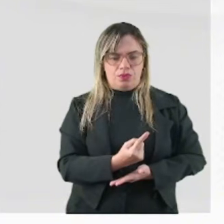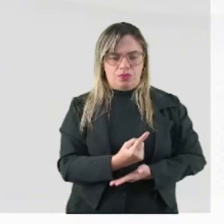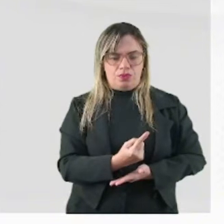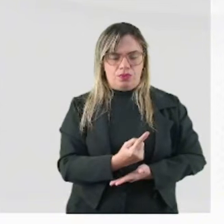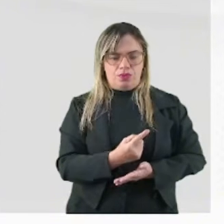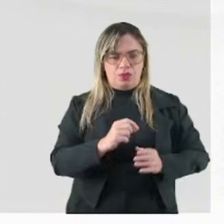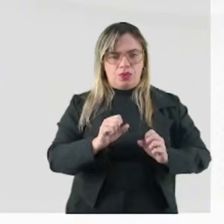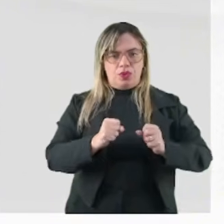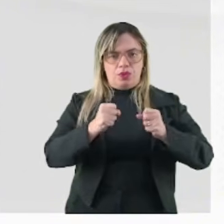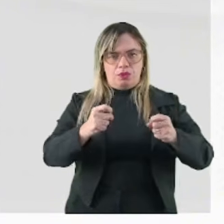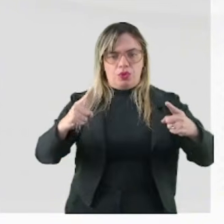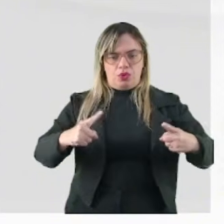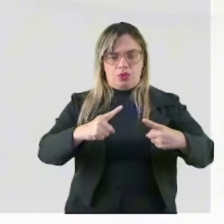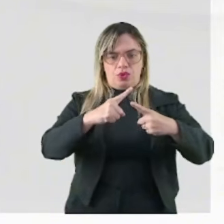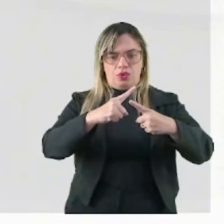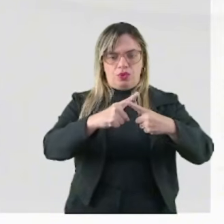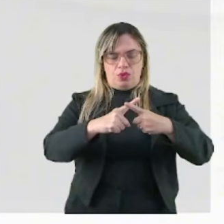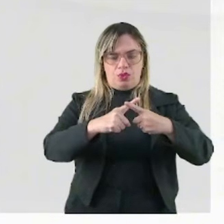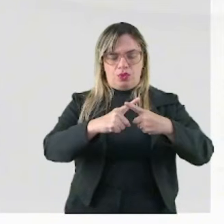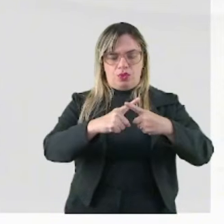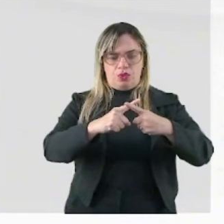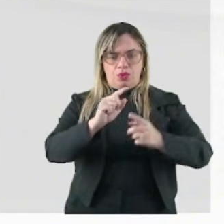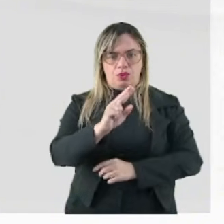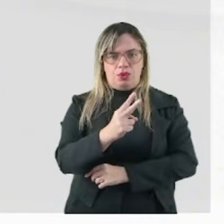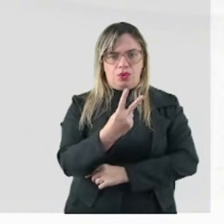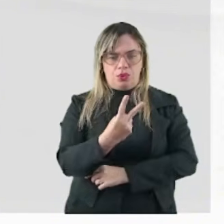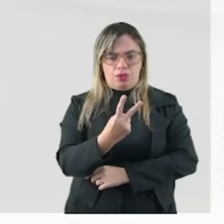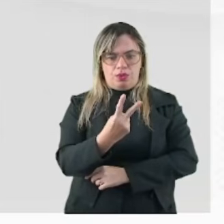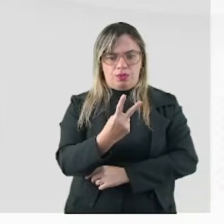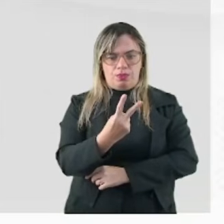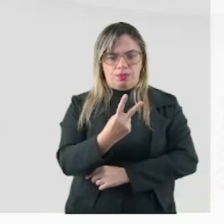Já posso multiplicando aqui ele por 2.